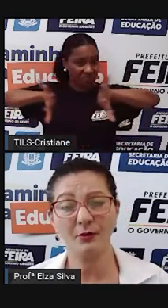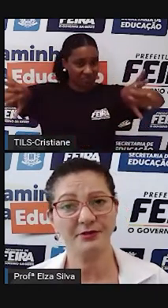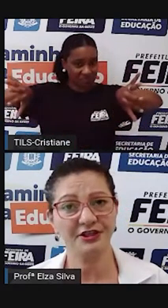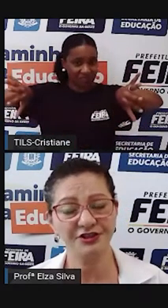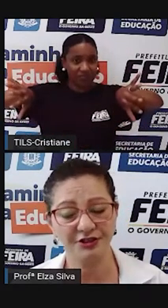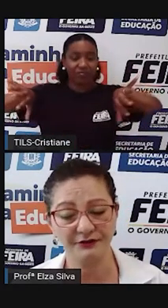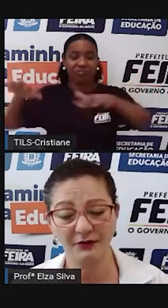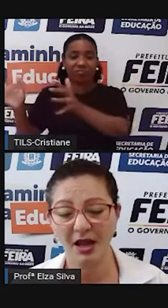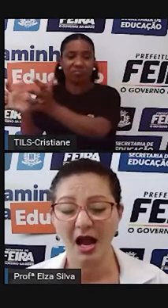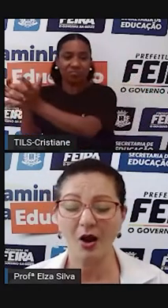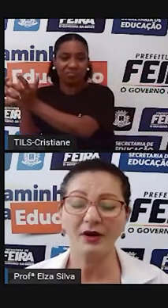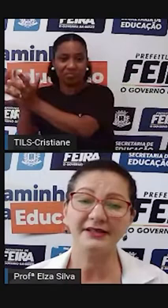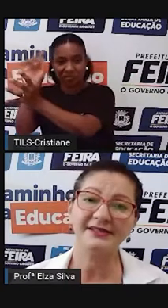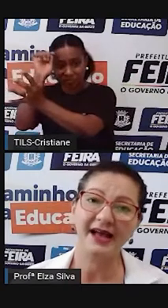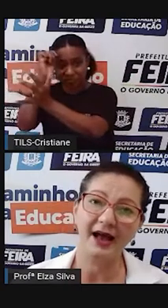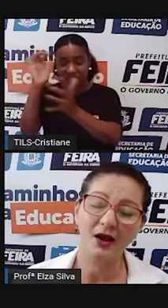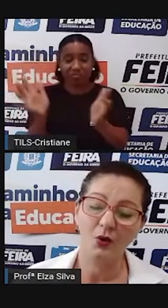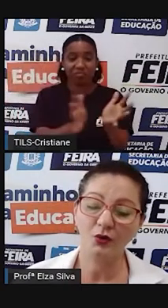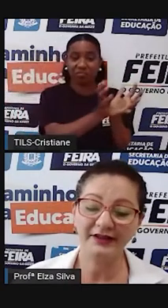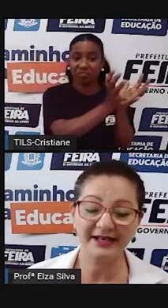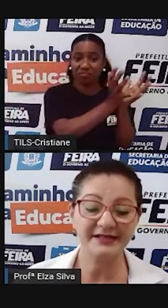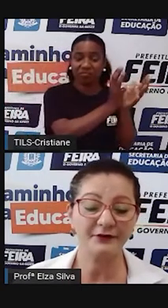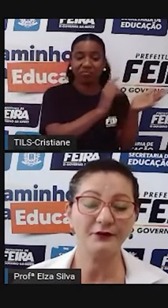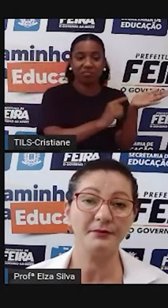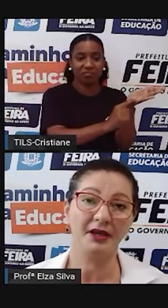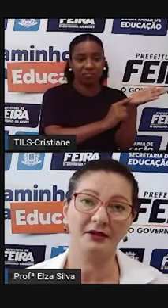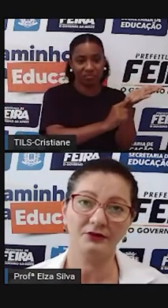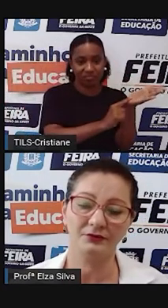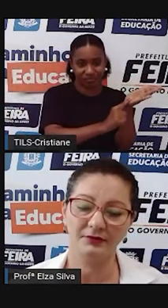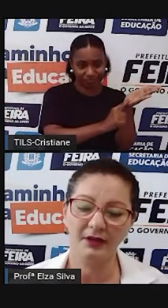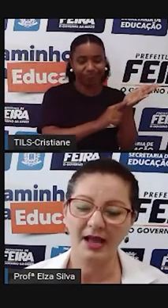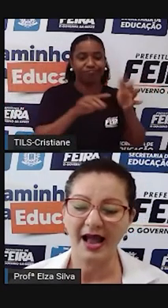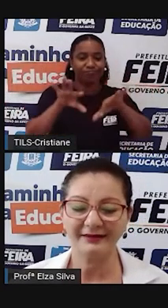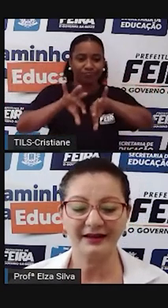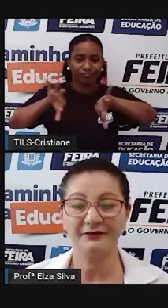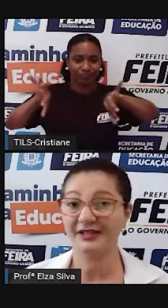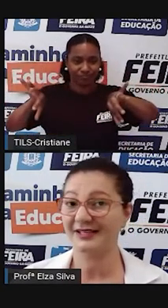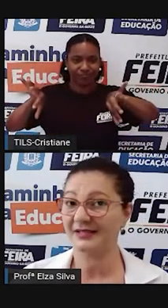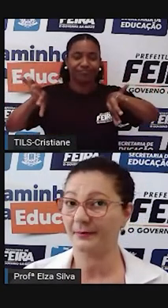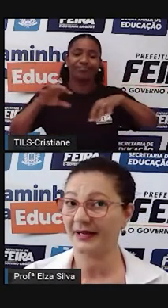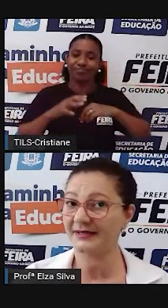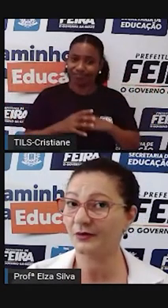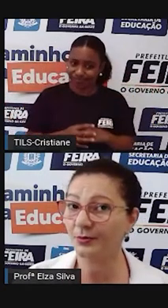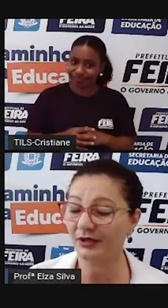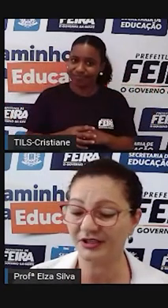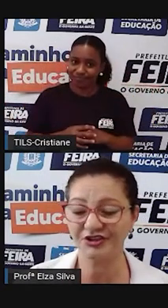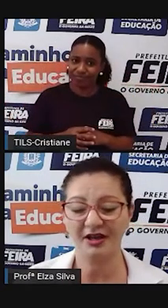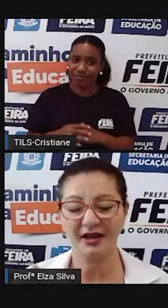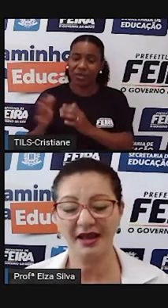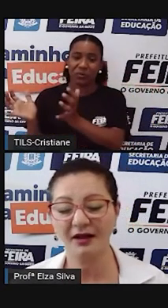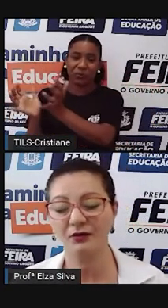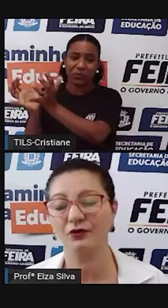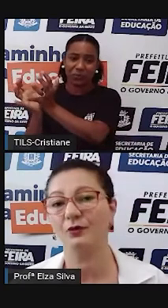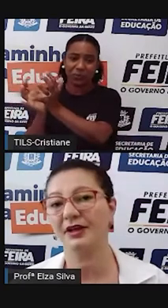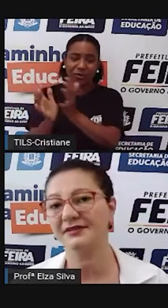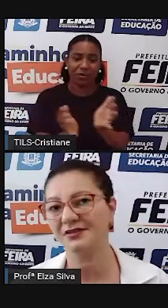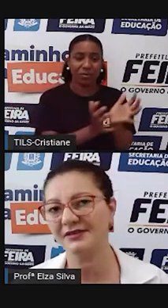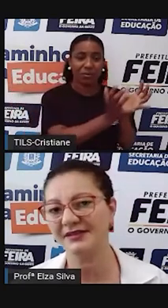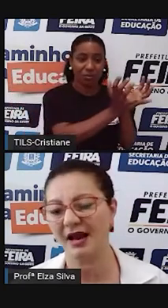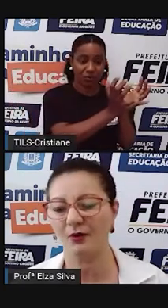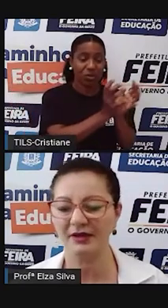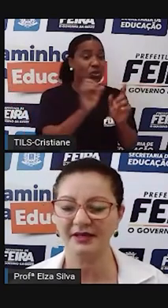tinha como objetivo alcançar o desenvolvimento através da separação política,